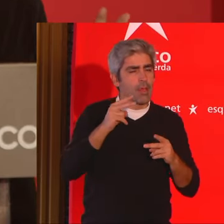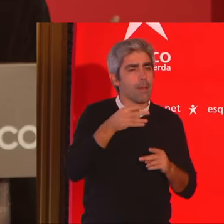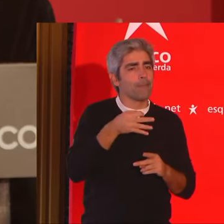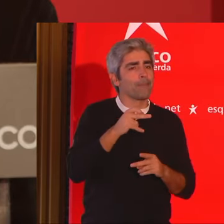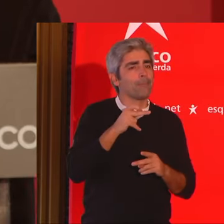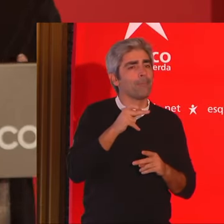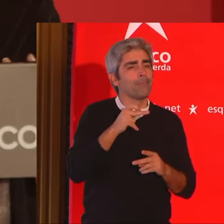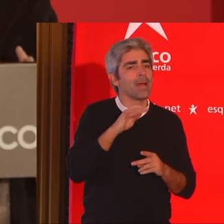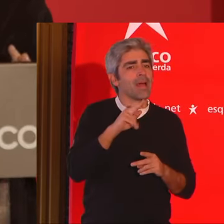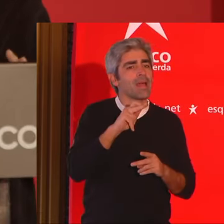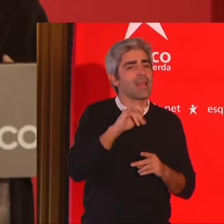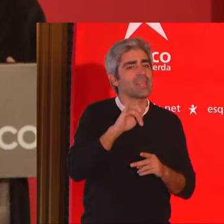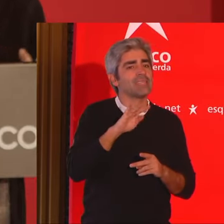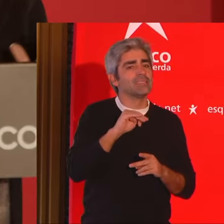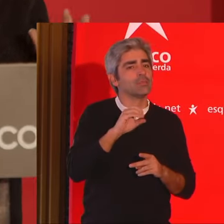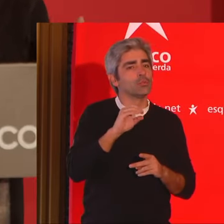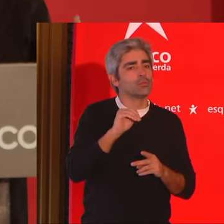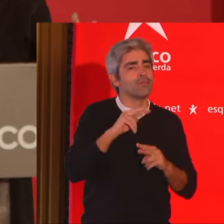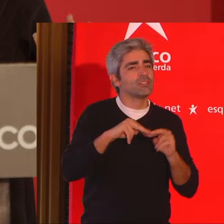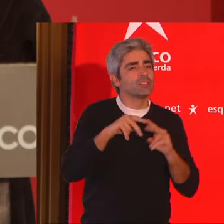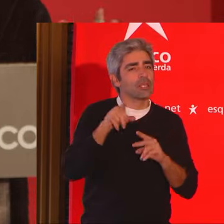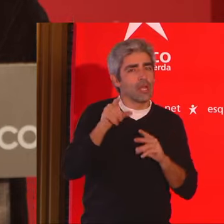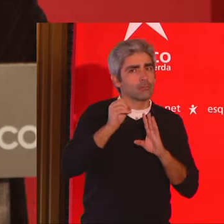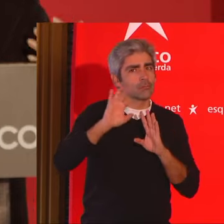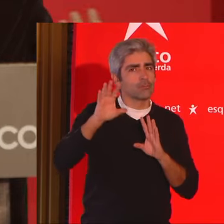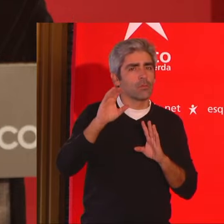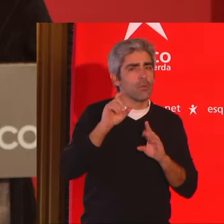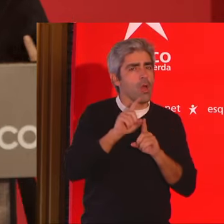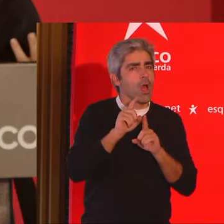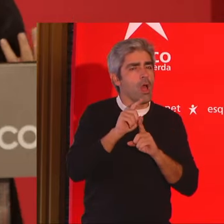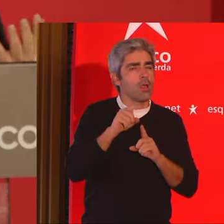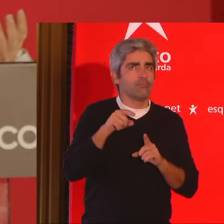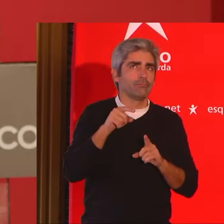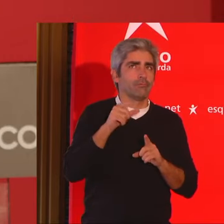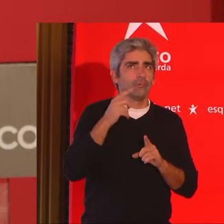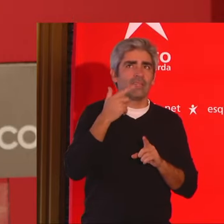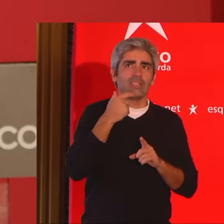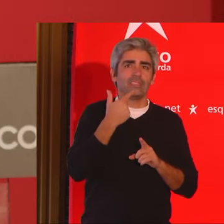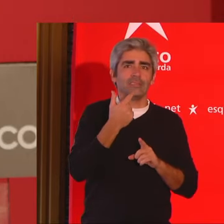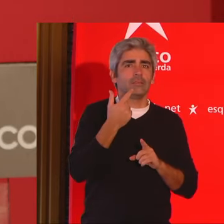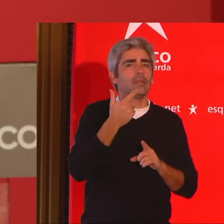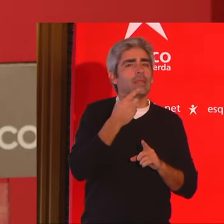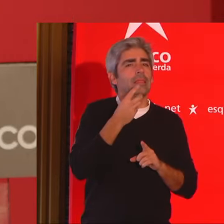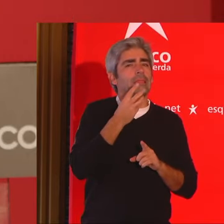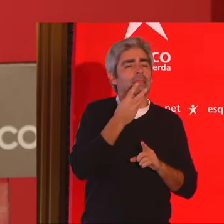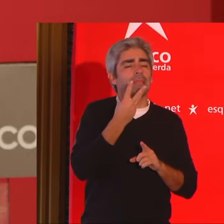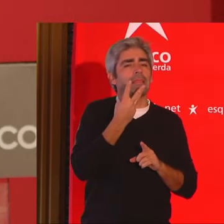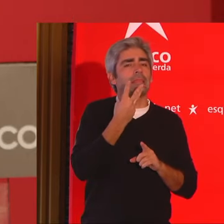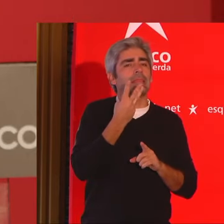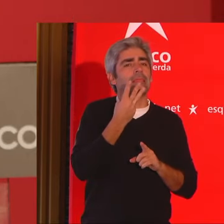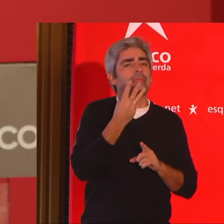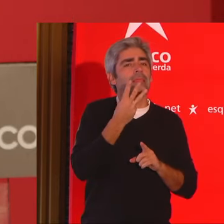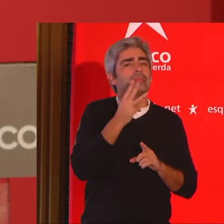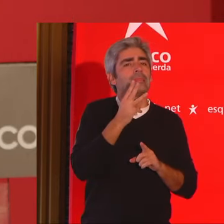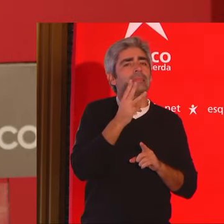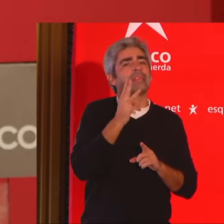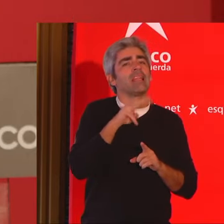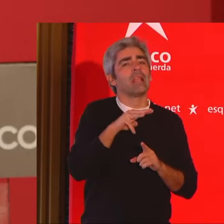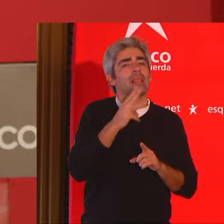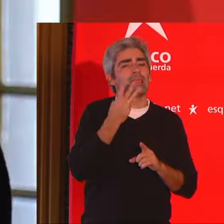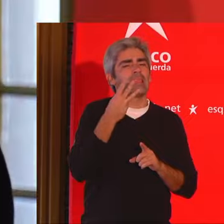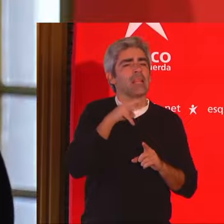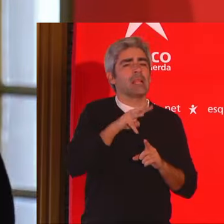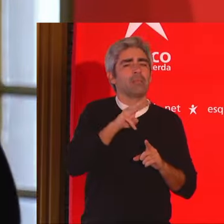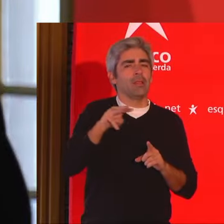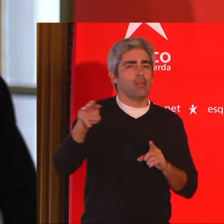que em inglês eles falam em 1 trillion, isto é, aquilo que em português se diria 1 bilhão